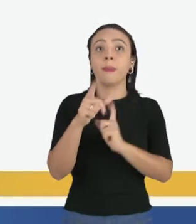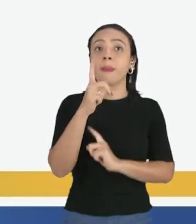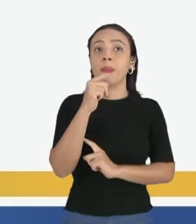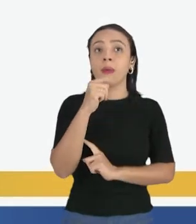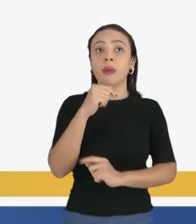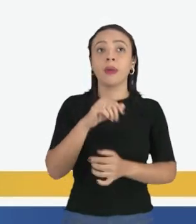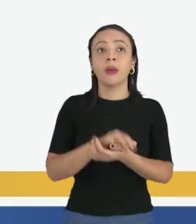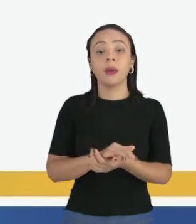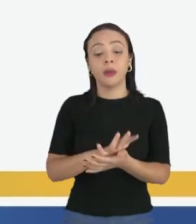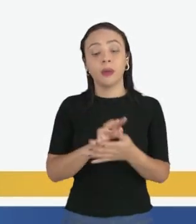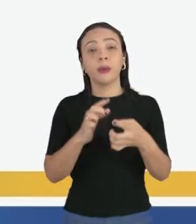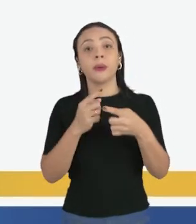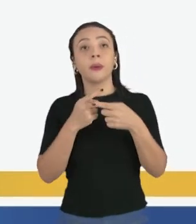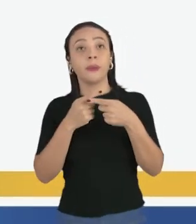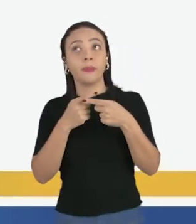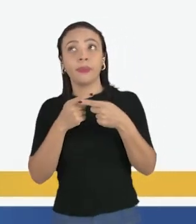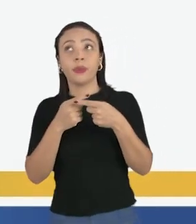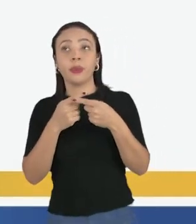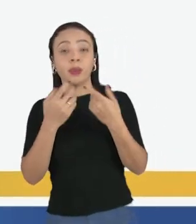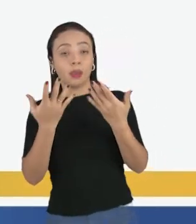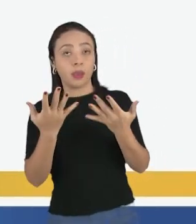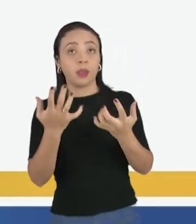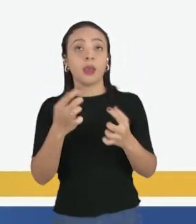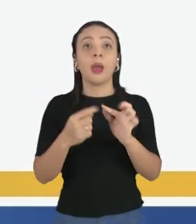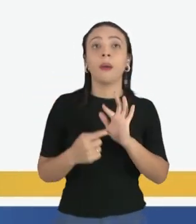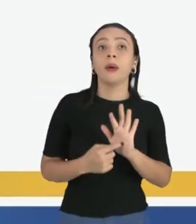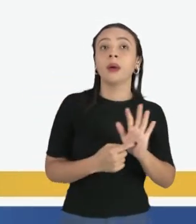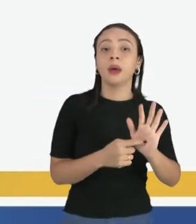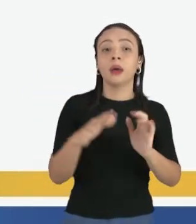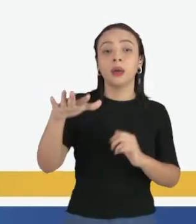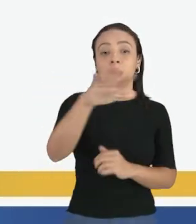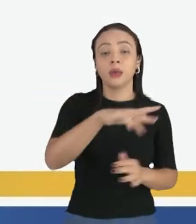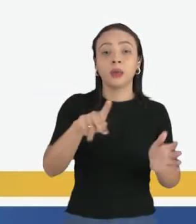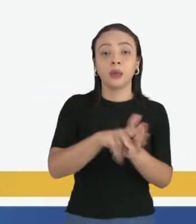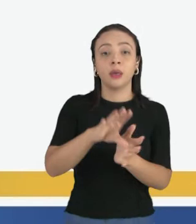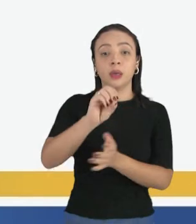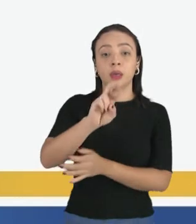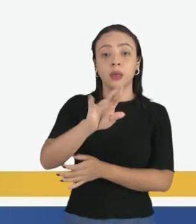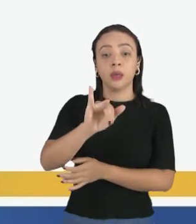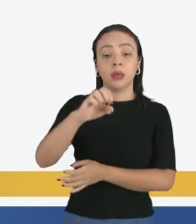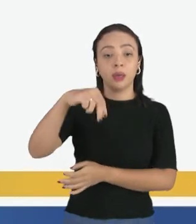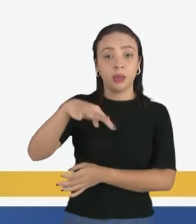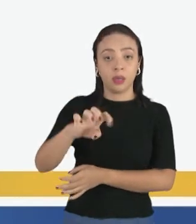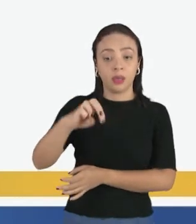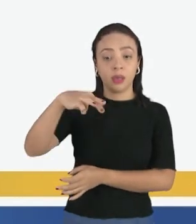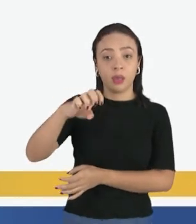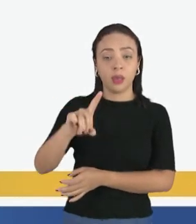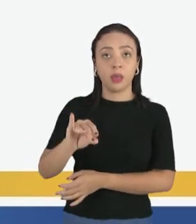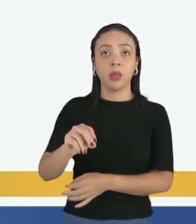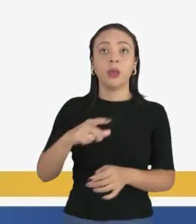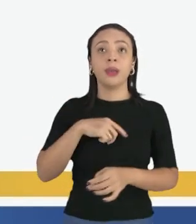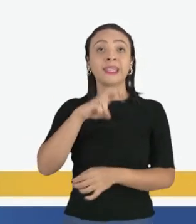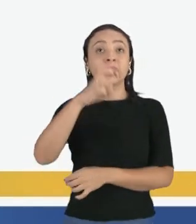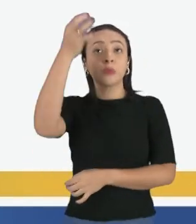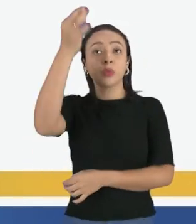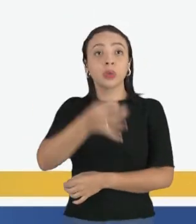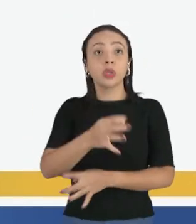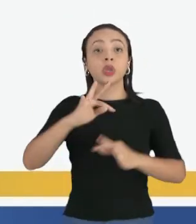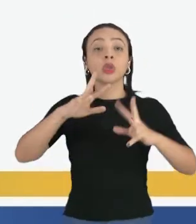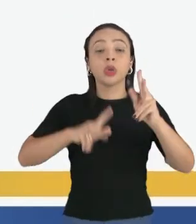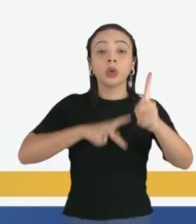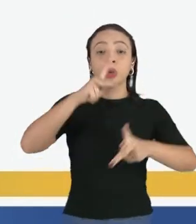quê? Porque enquanto que dados demonstram que a região do Oriente Médio conta com 5% da população mundial